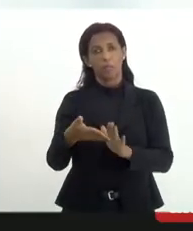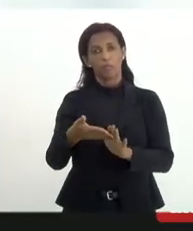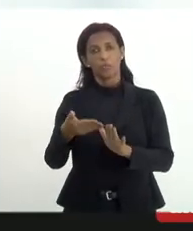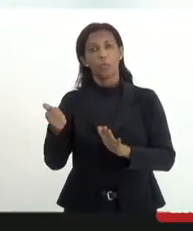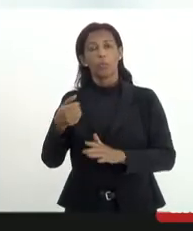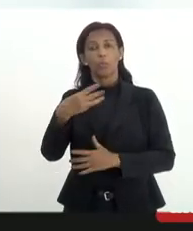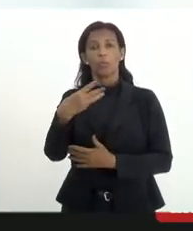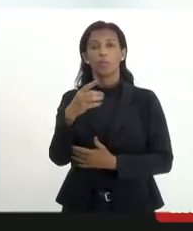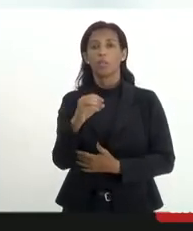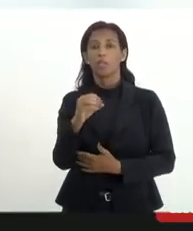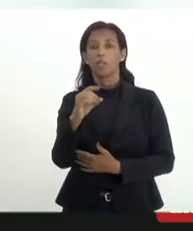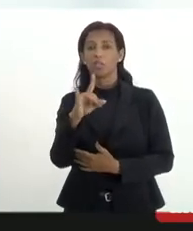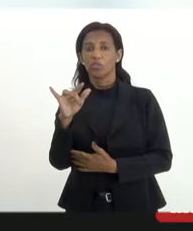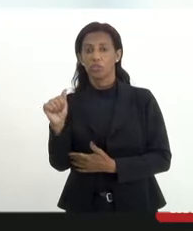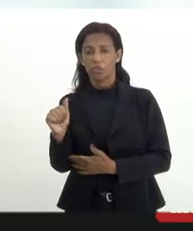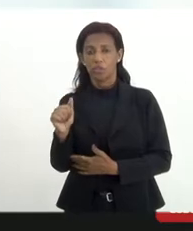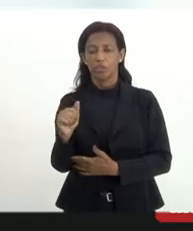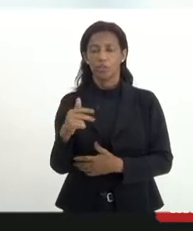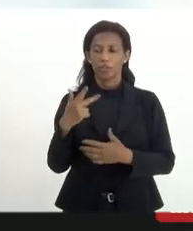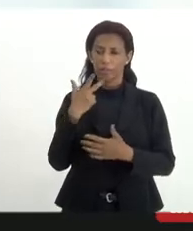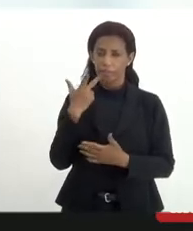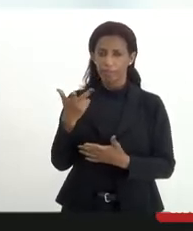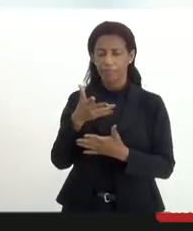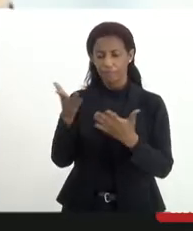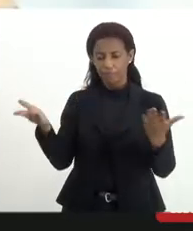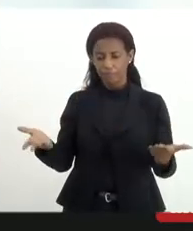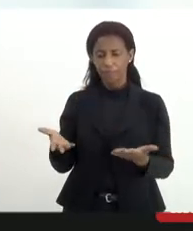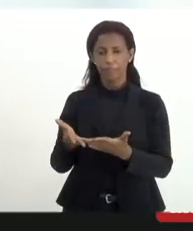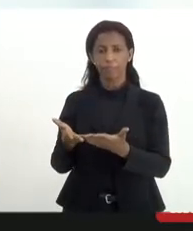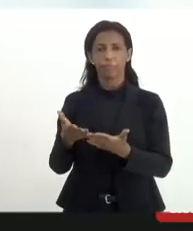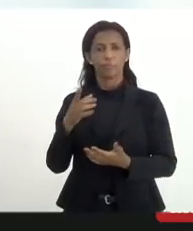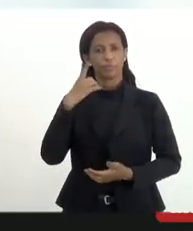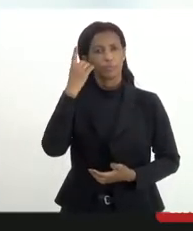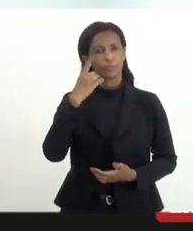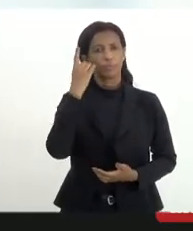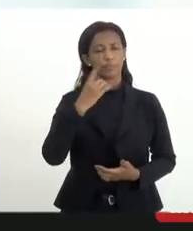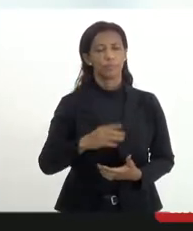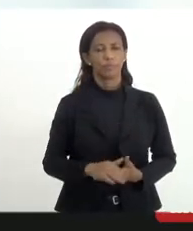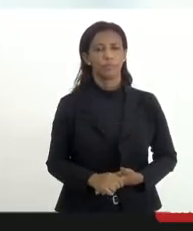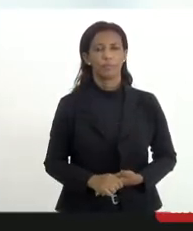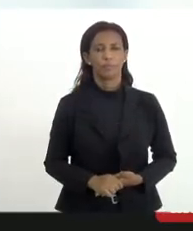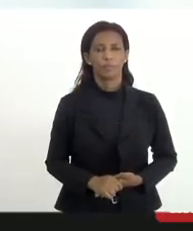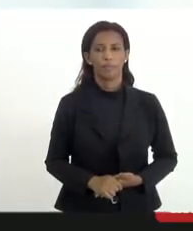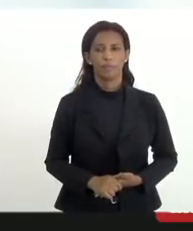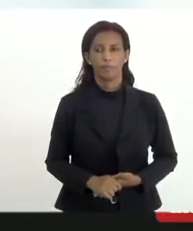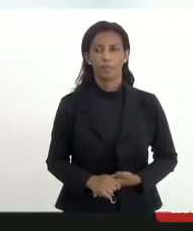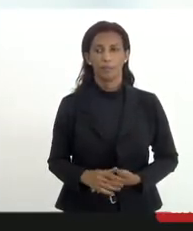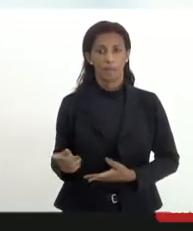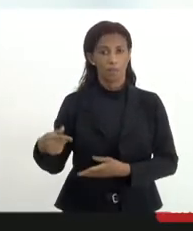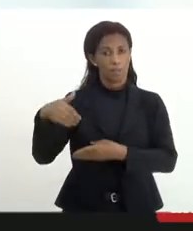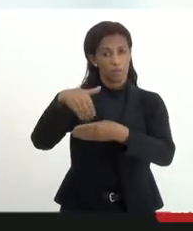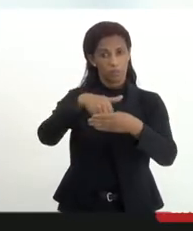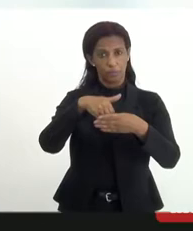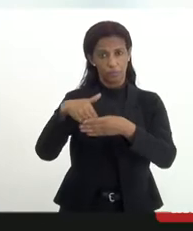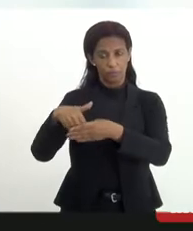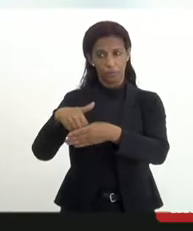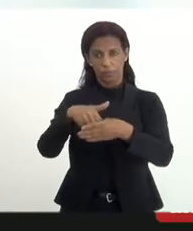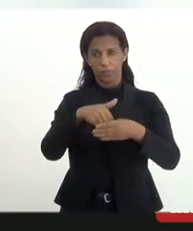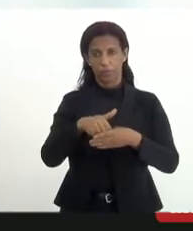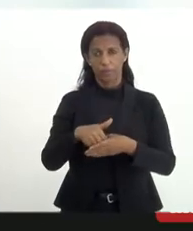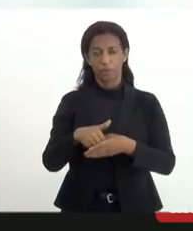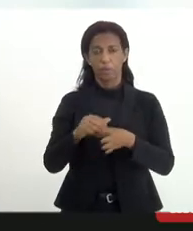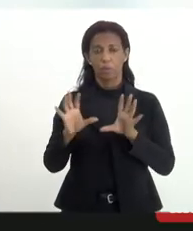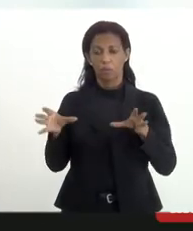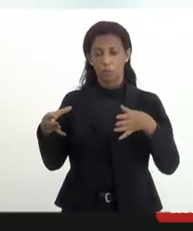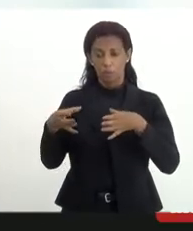dias e dizer aos senhores deputados que esta votação,